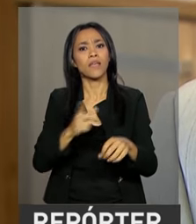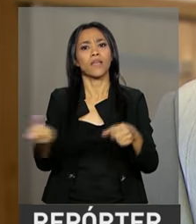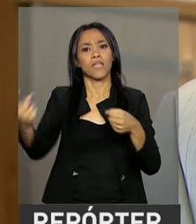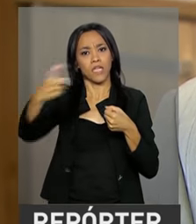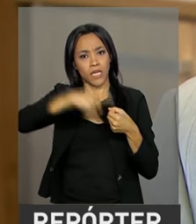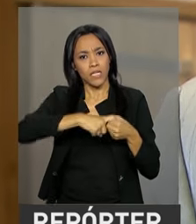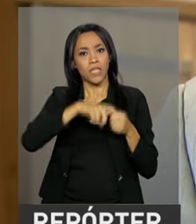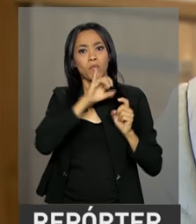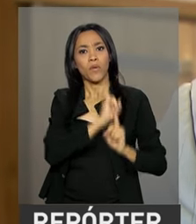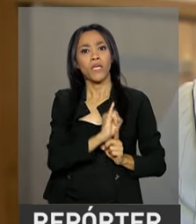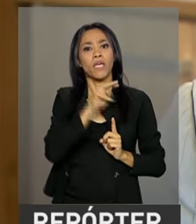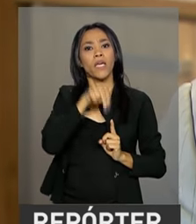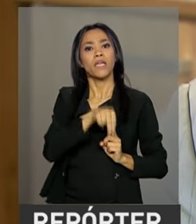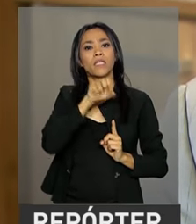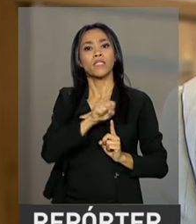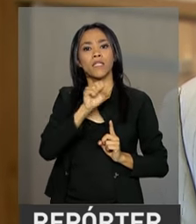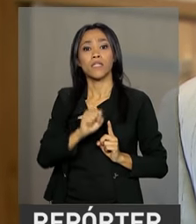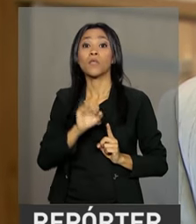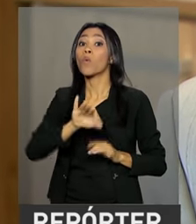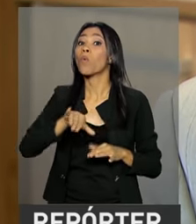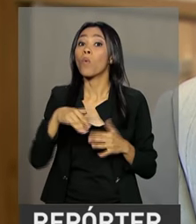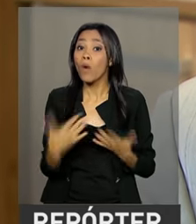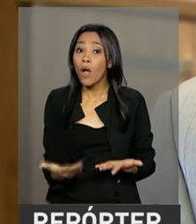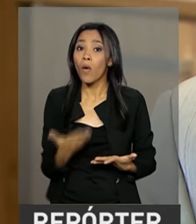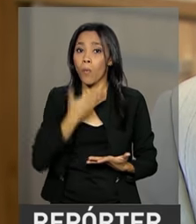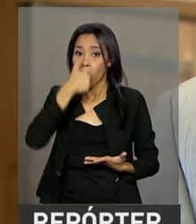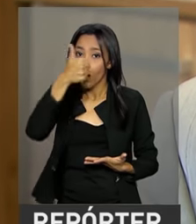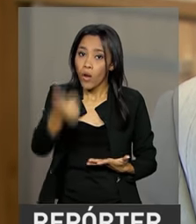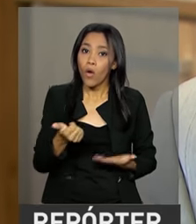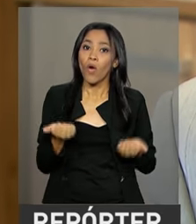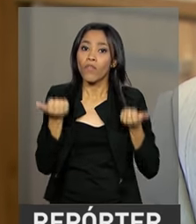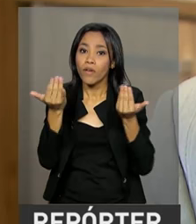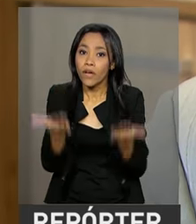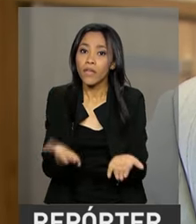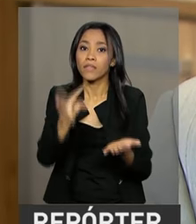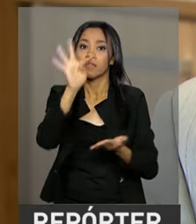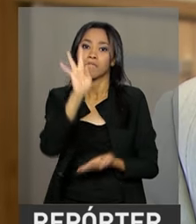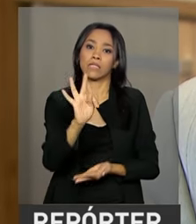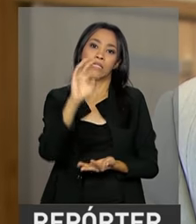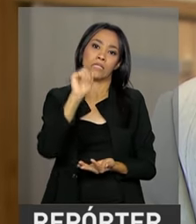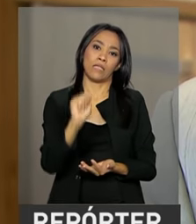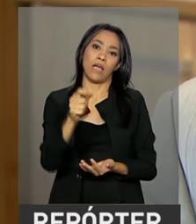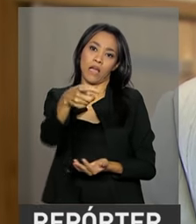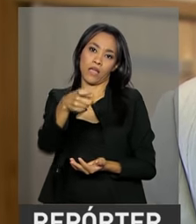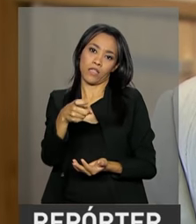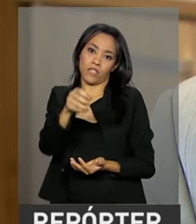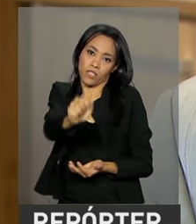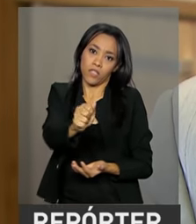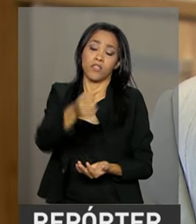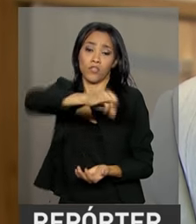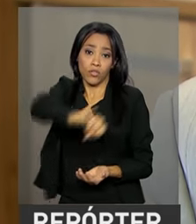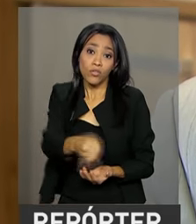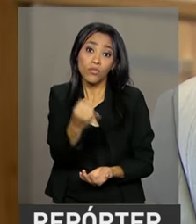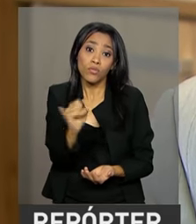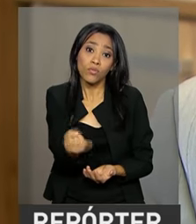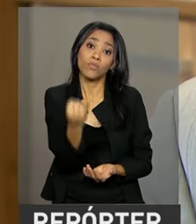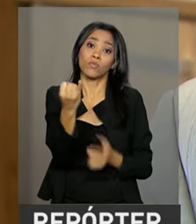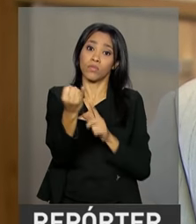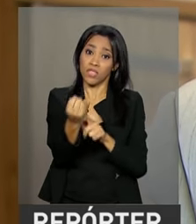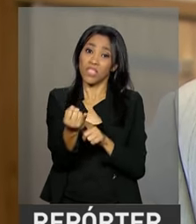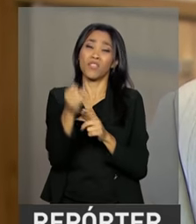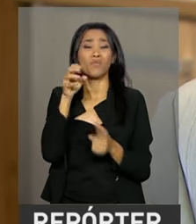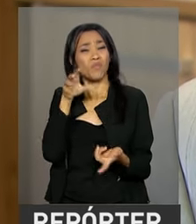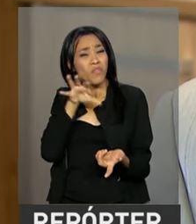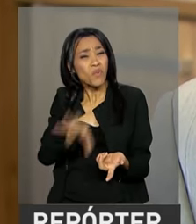inss qual a que oferece o melhor a melhor taxa de juros ou seja aquilo que vai ter o menor impacto